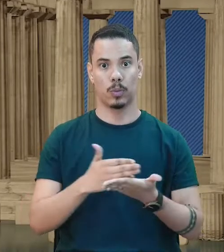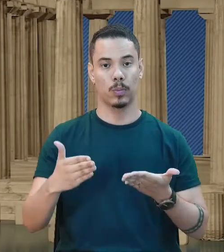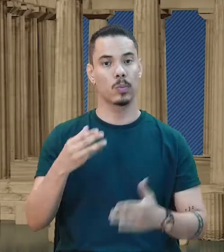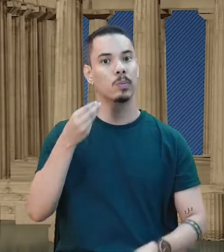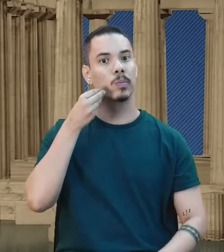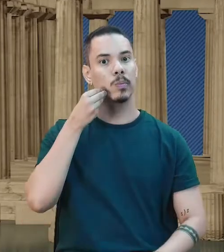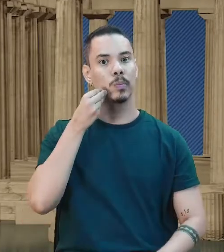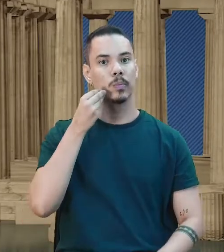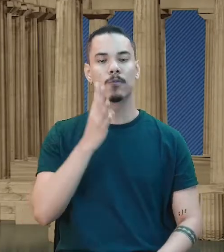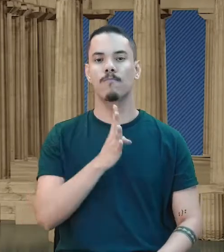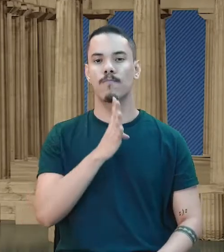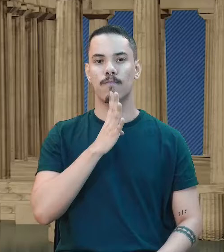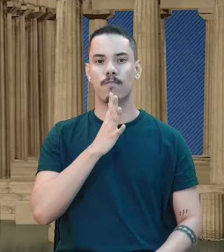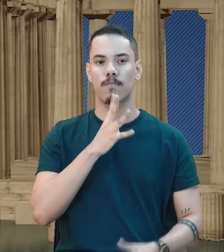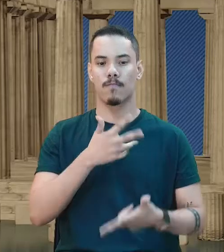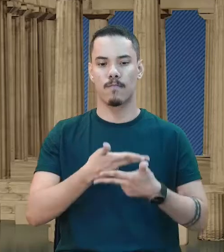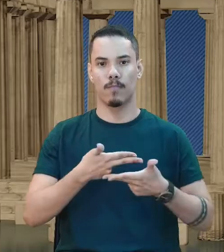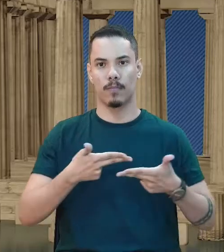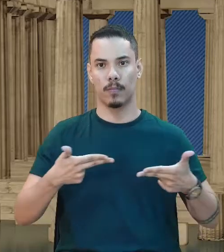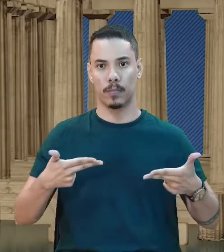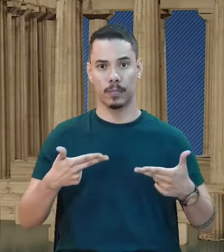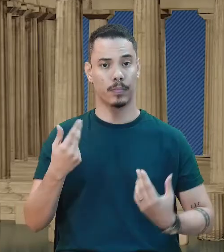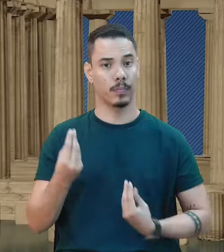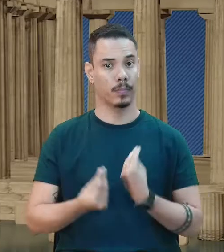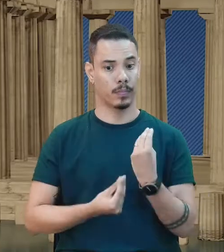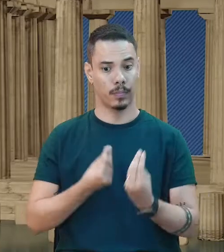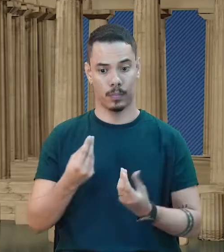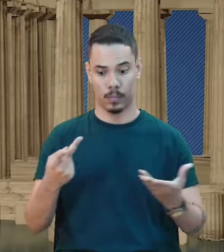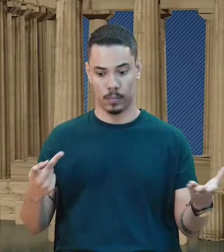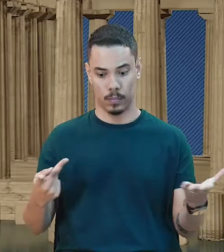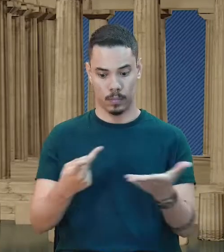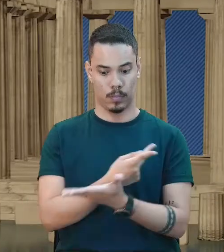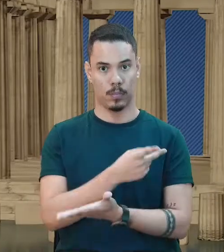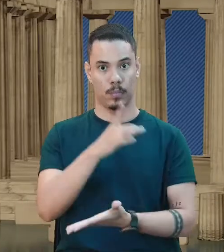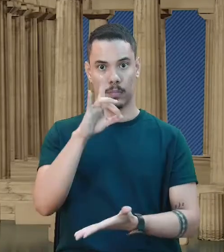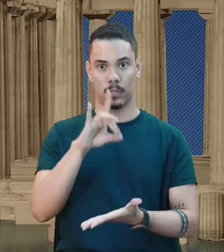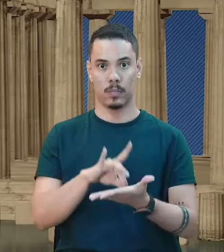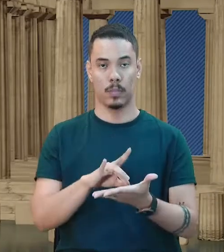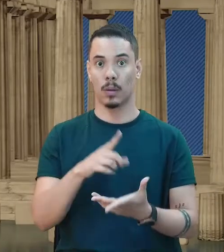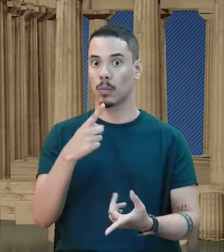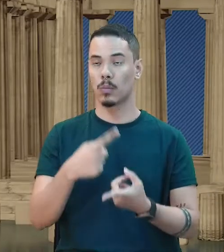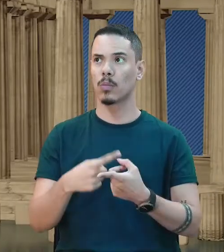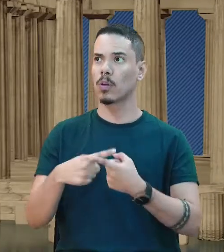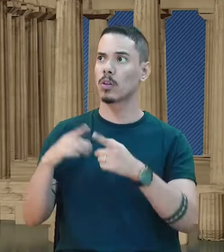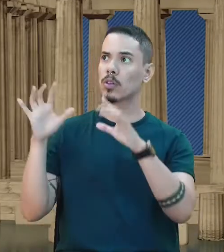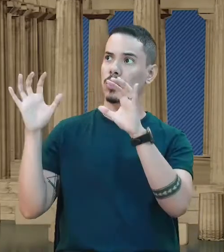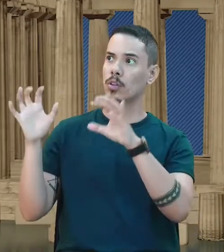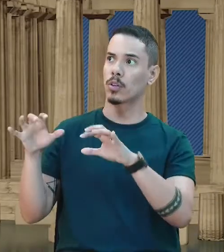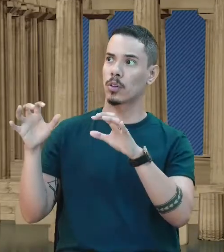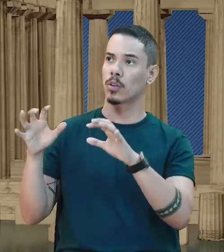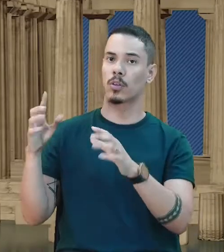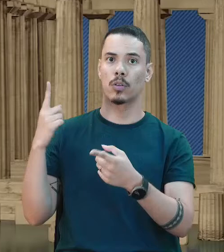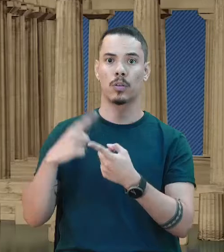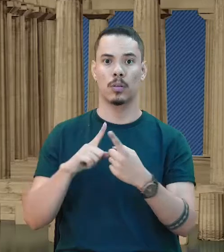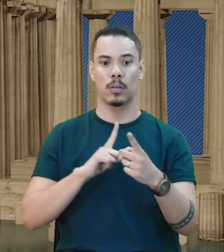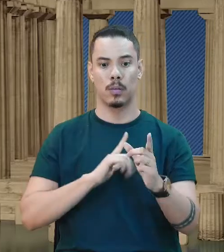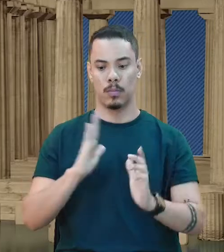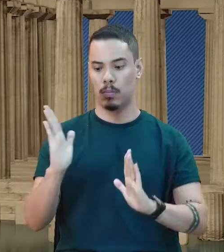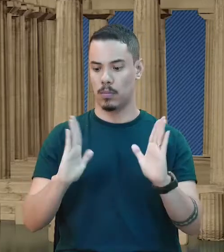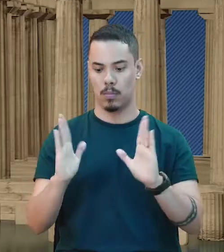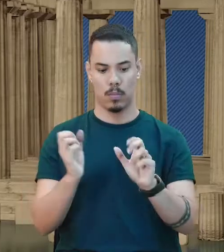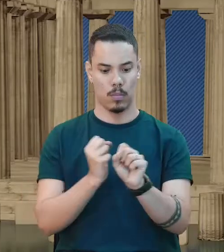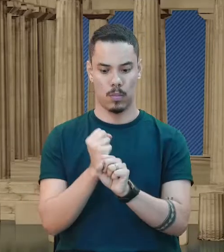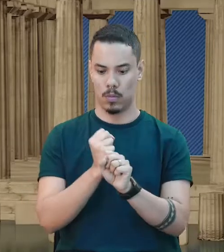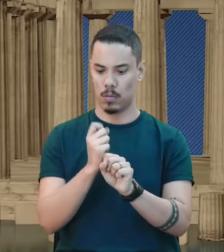conhecer as coisas. Como que de fato as coisas funcionam? Por que chove? Porque existe um período do ano que